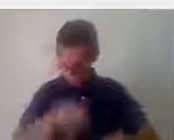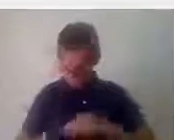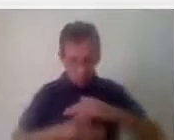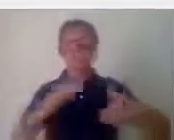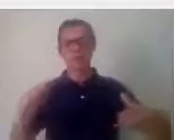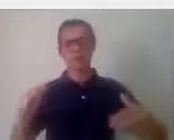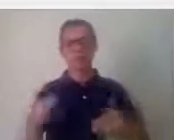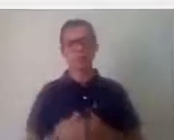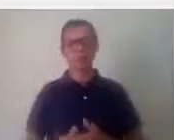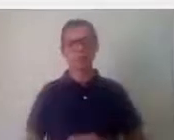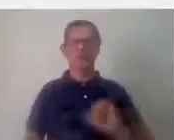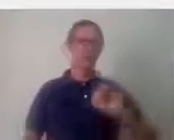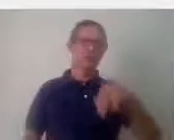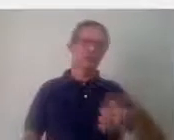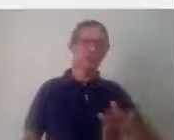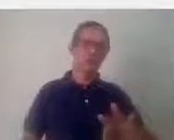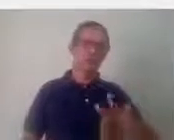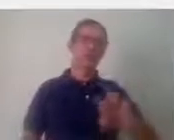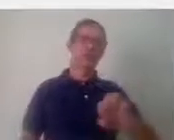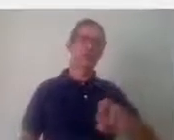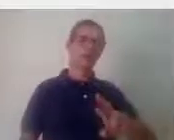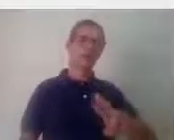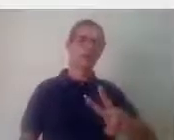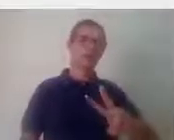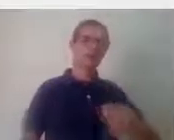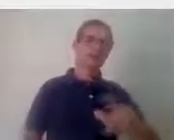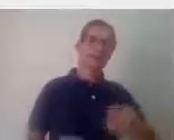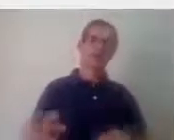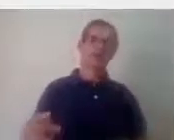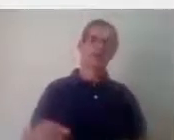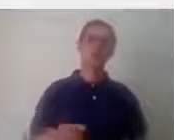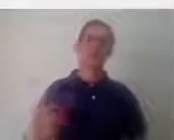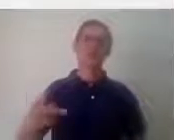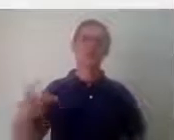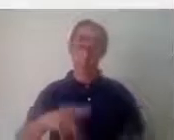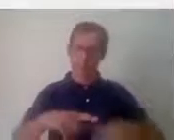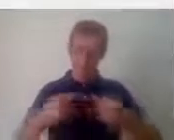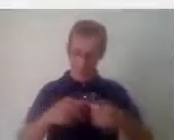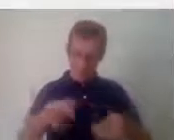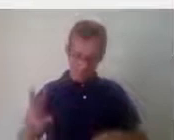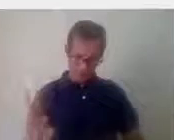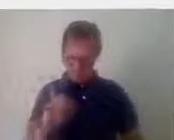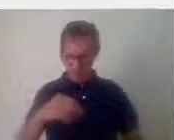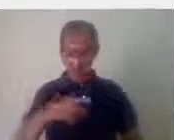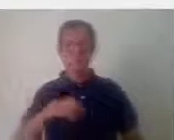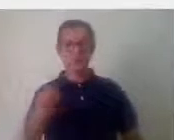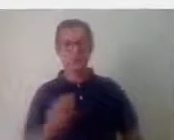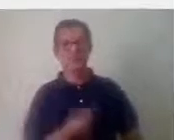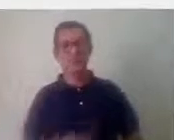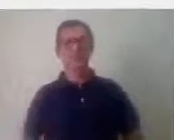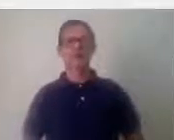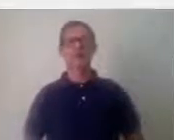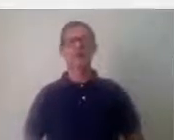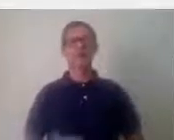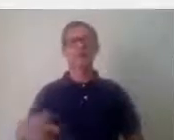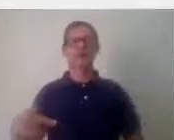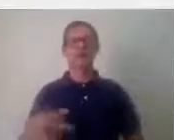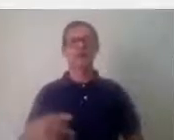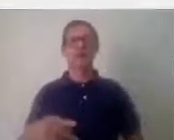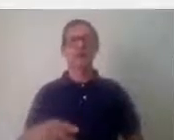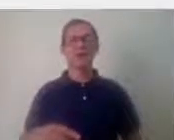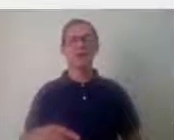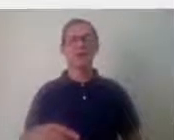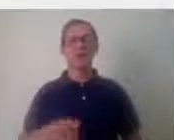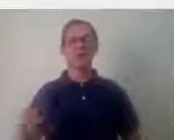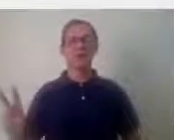todo o intervalo, a gente tem um valor aqui, ó, que é maior. Esse daqui é o que nós chamamos de máximo